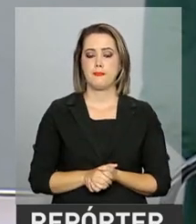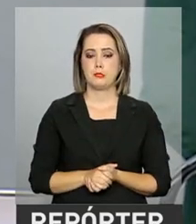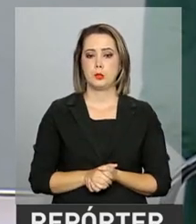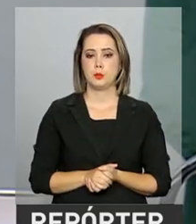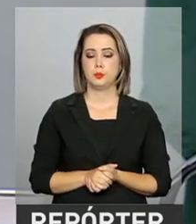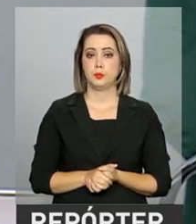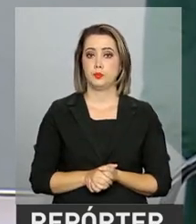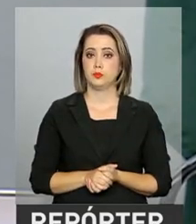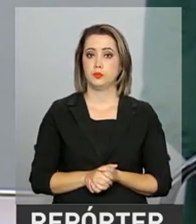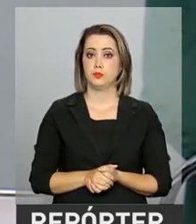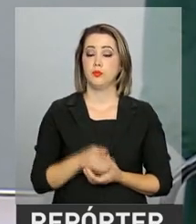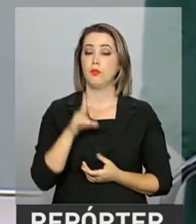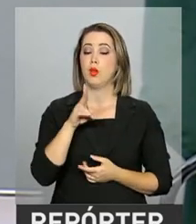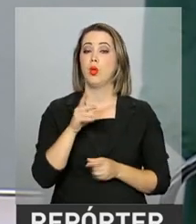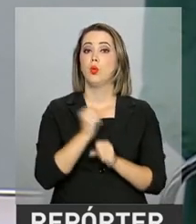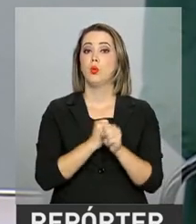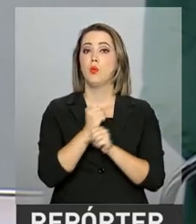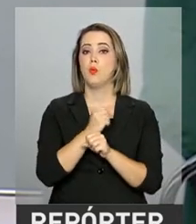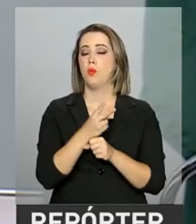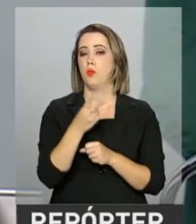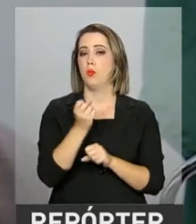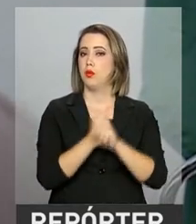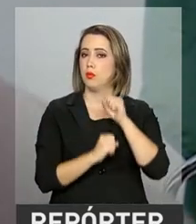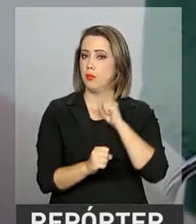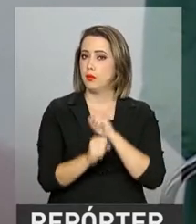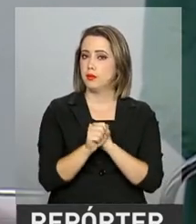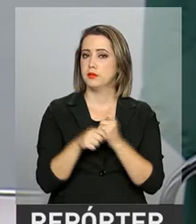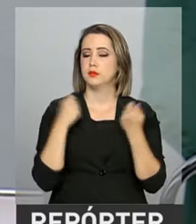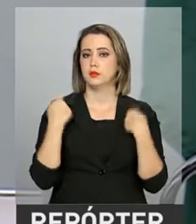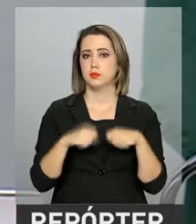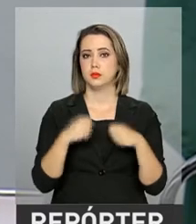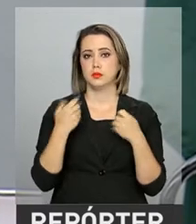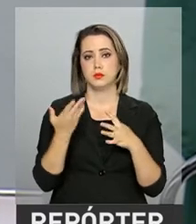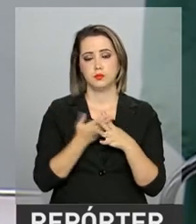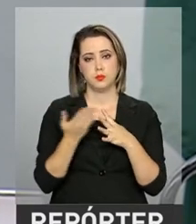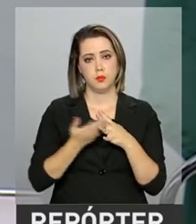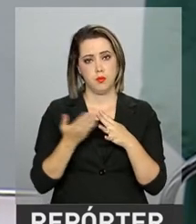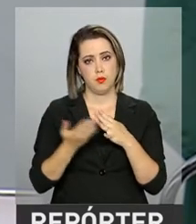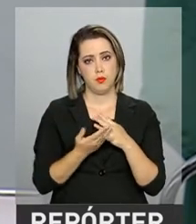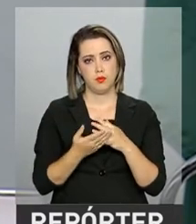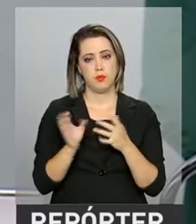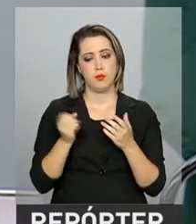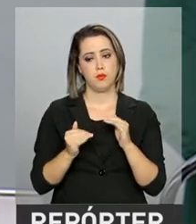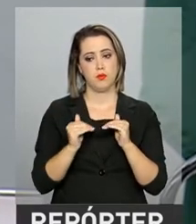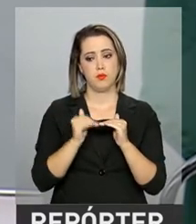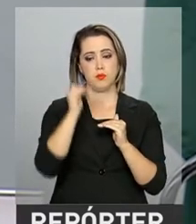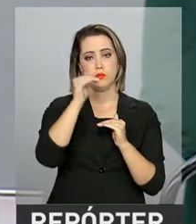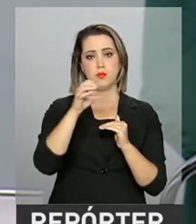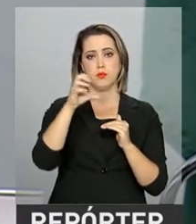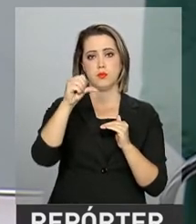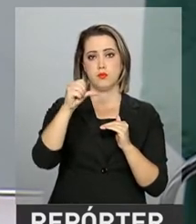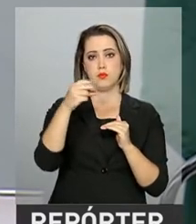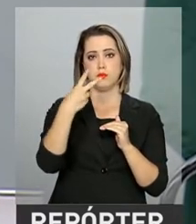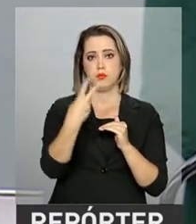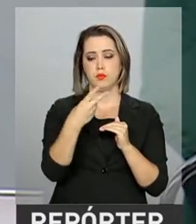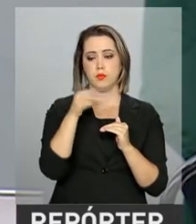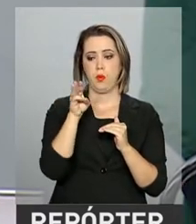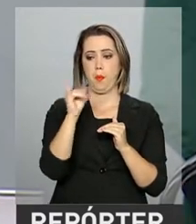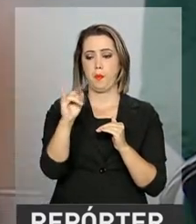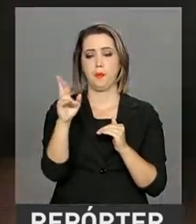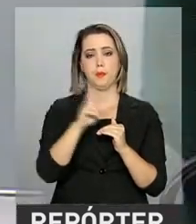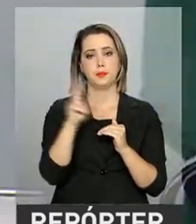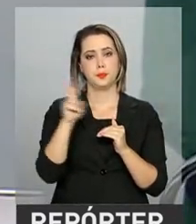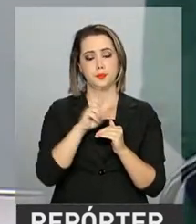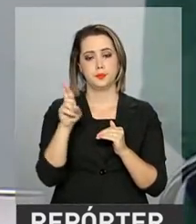Em 2016, a necessidade de financiamento da Seguridade Social aumentou 92 bilhões